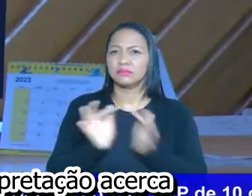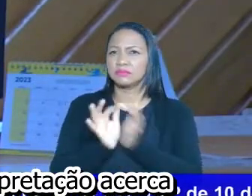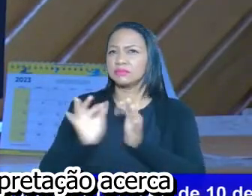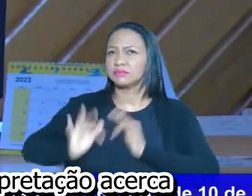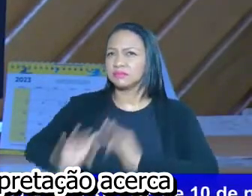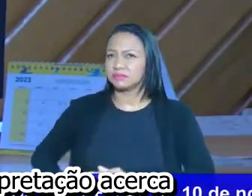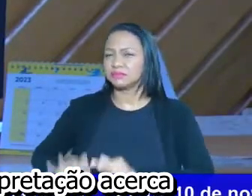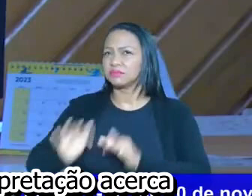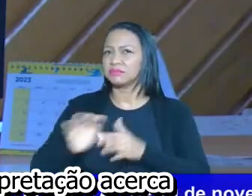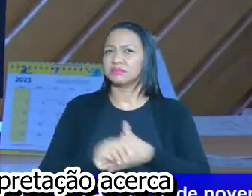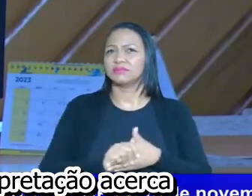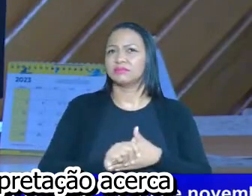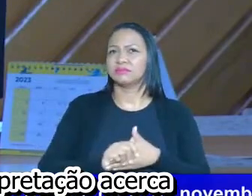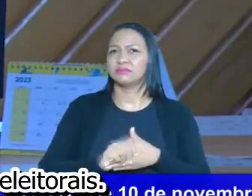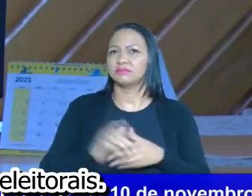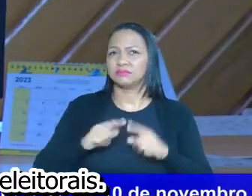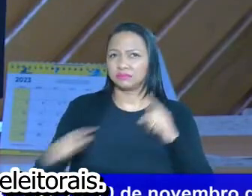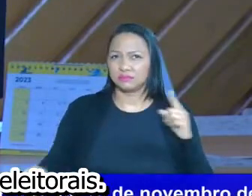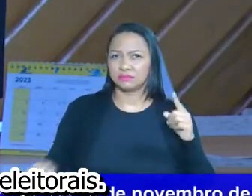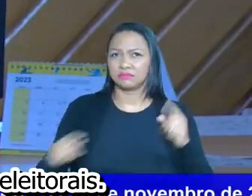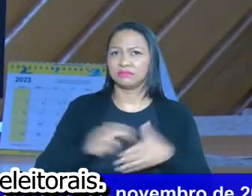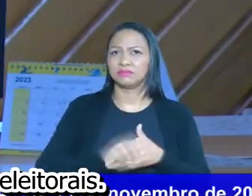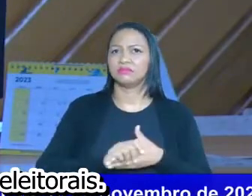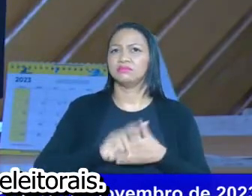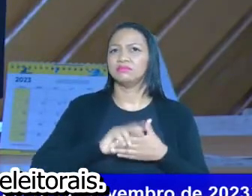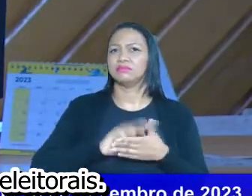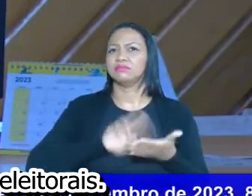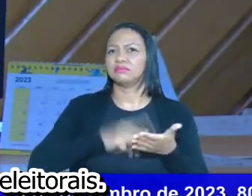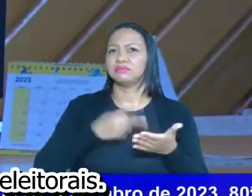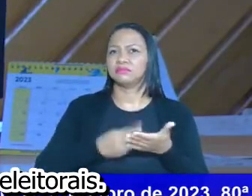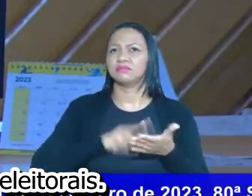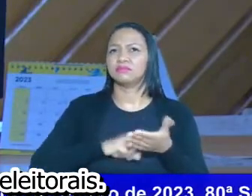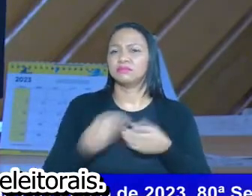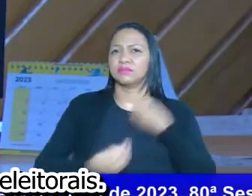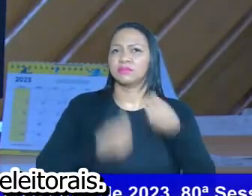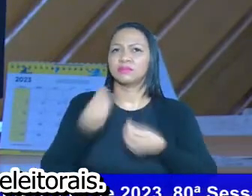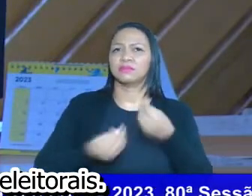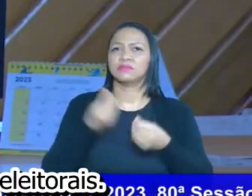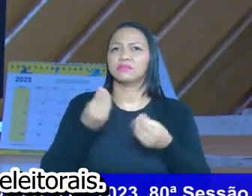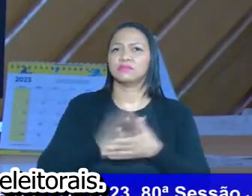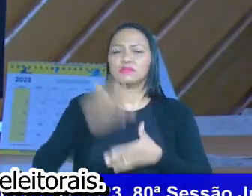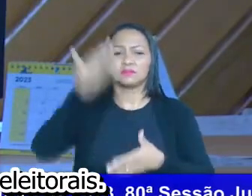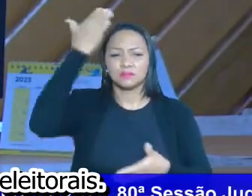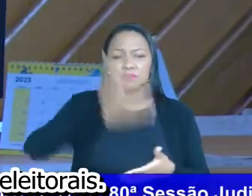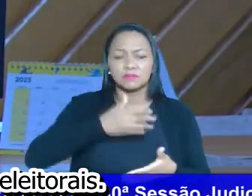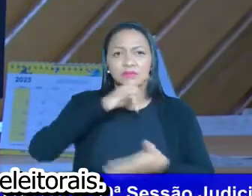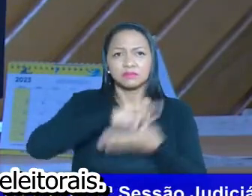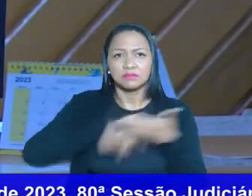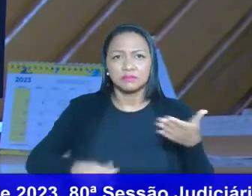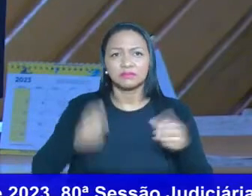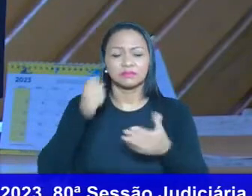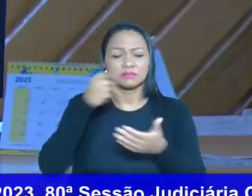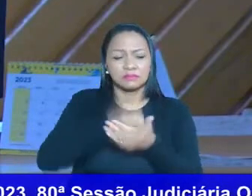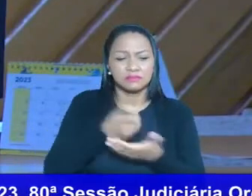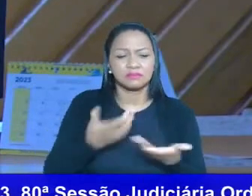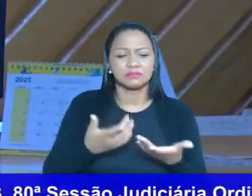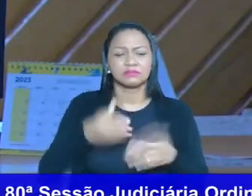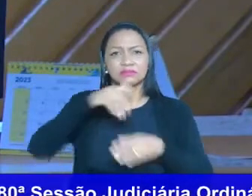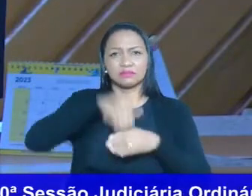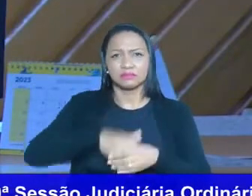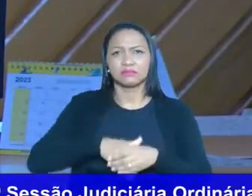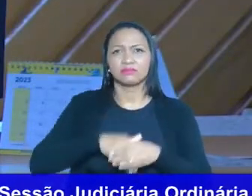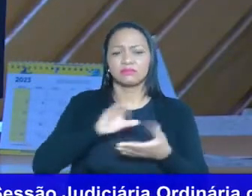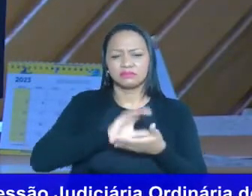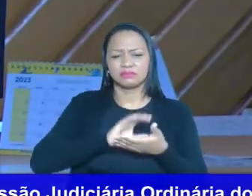TRE consiste numa divergência de interpretação acerca da forma como devem ser comprovados os gastos eleitorais. E